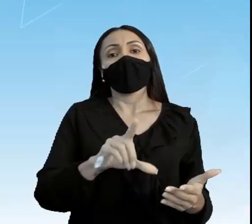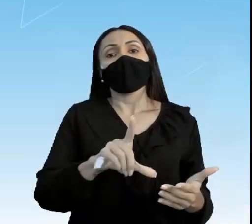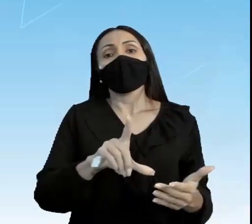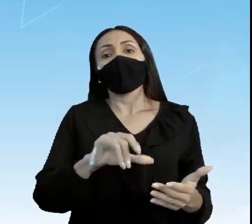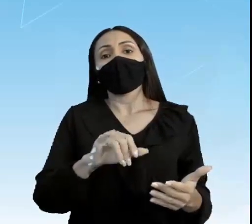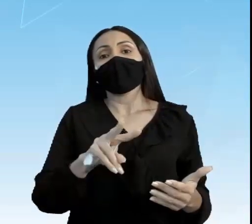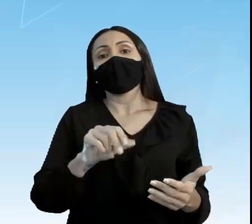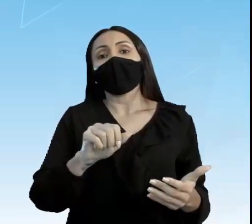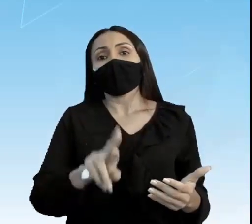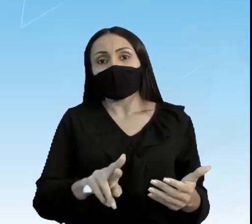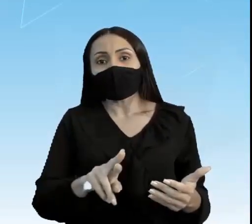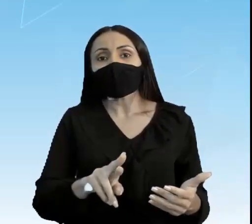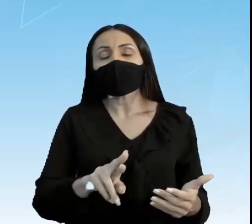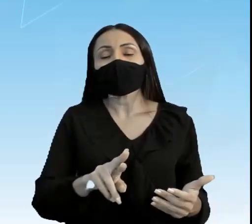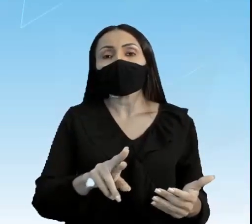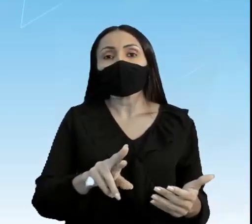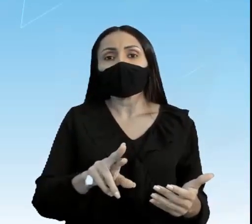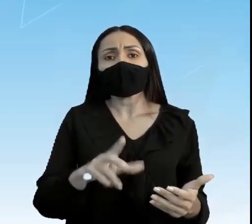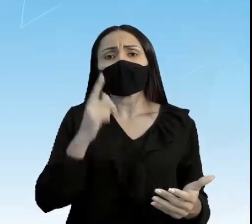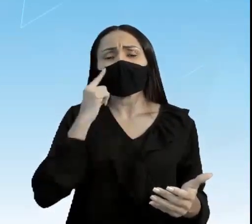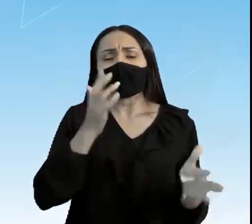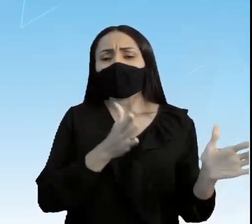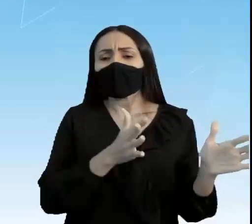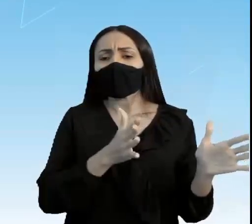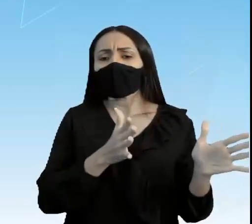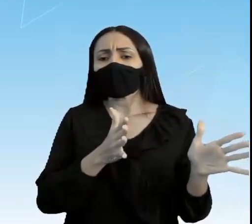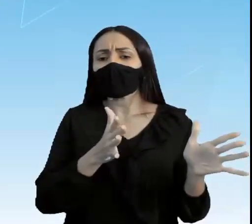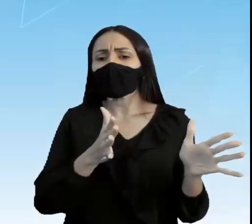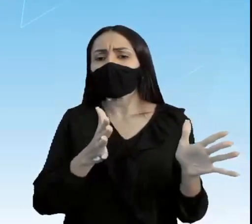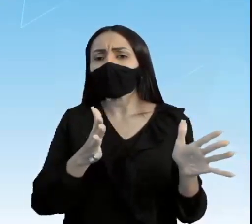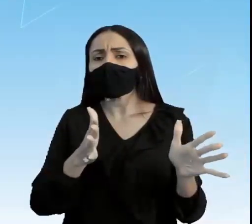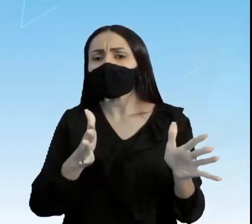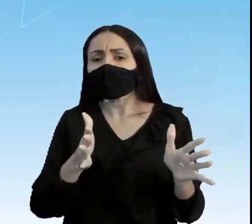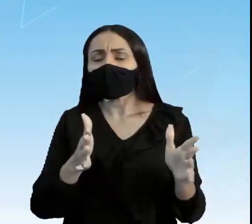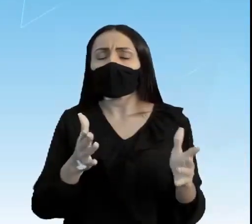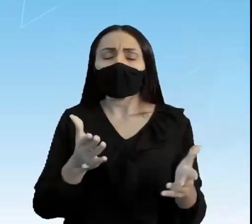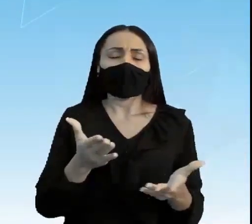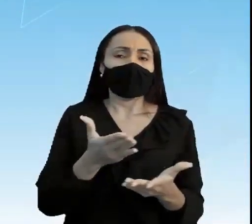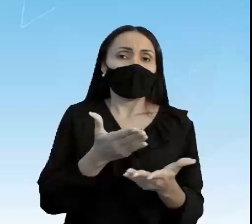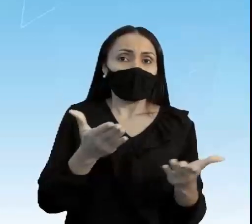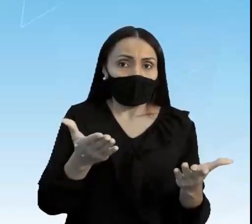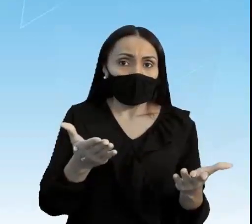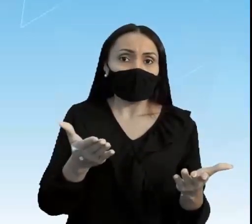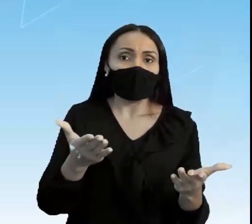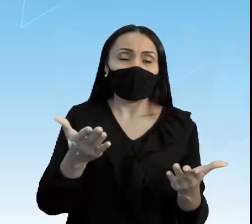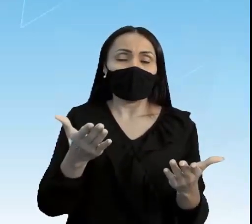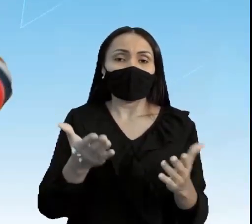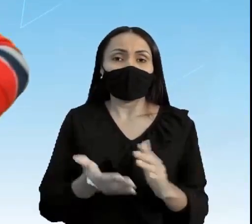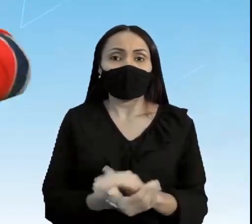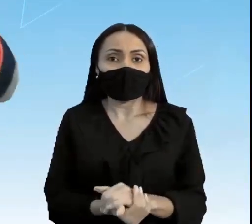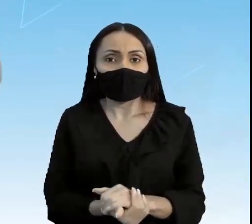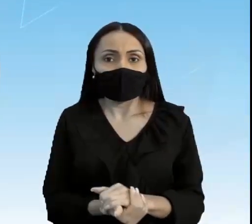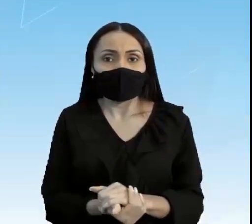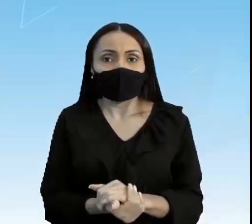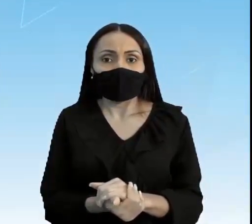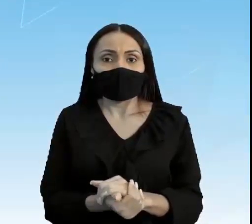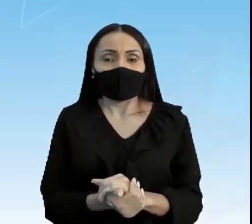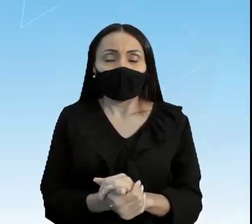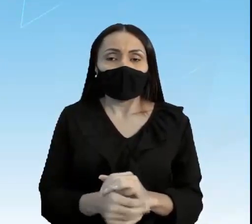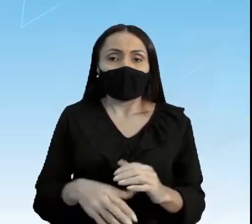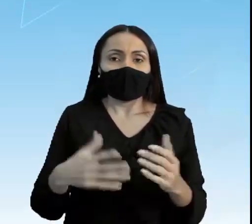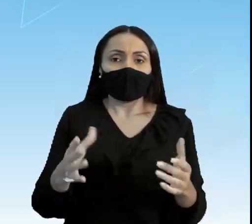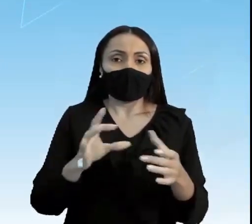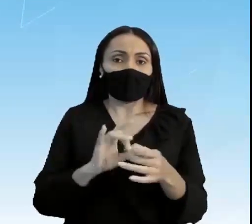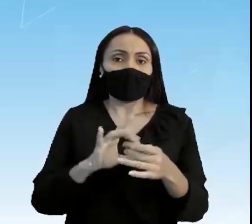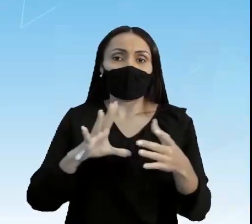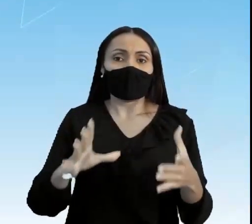Simão Bolívar. Então, enquanto isso, meus prezados, minhas prezadas, o Exército de